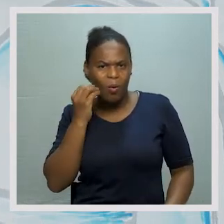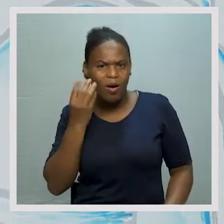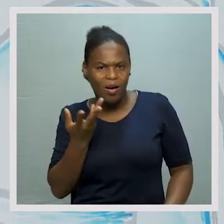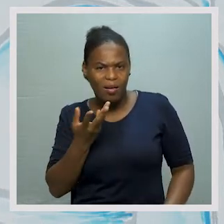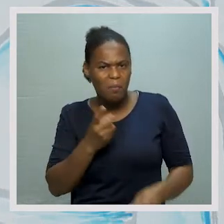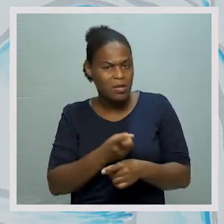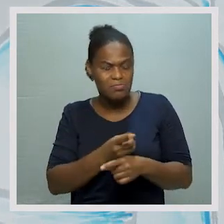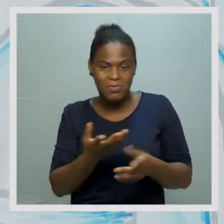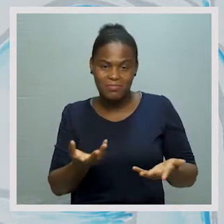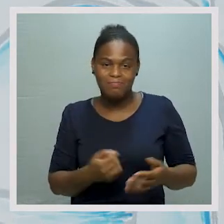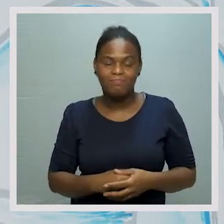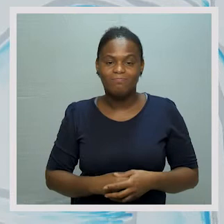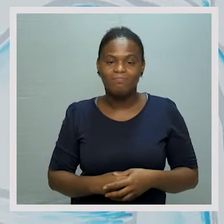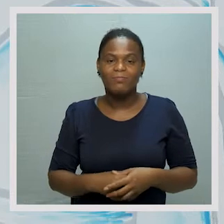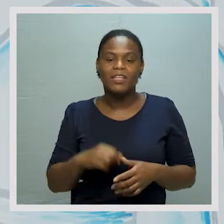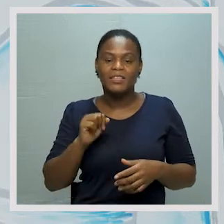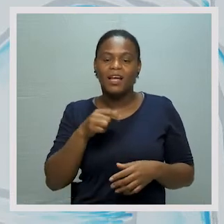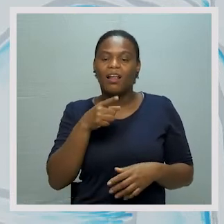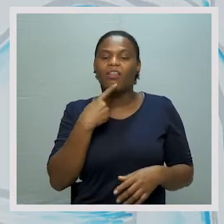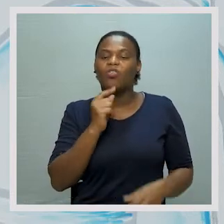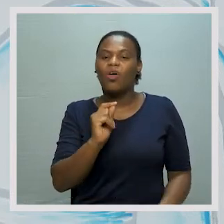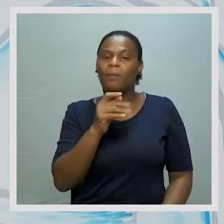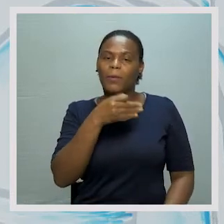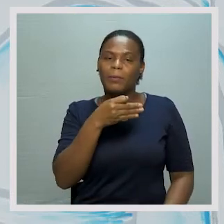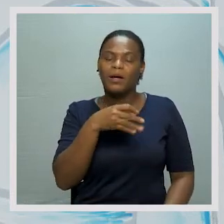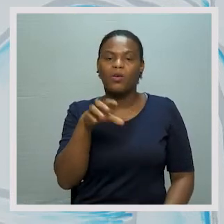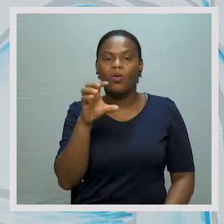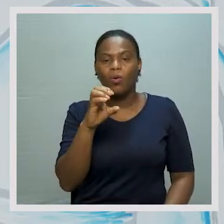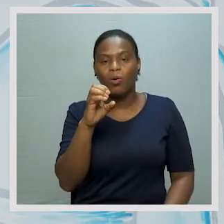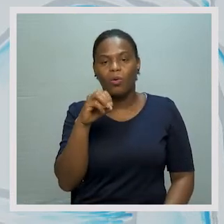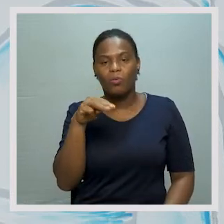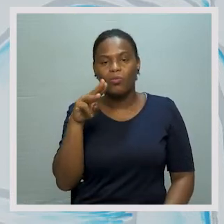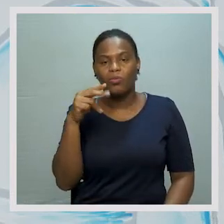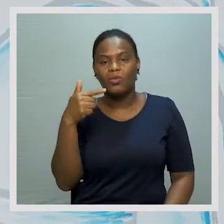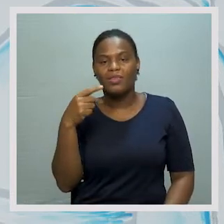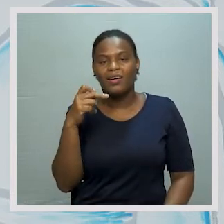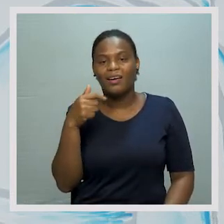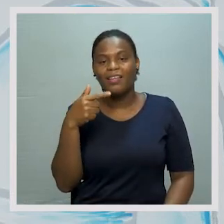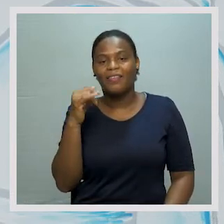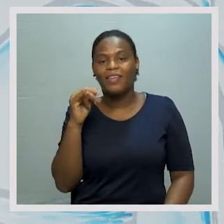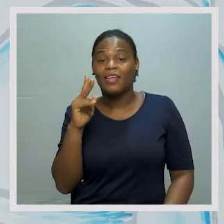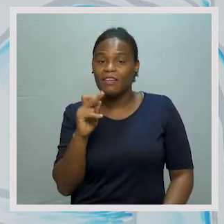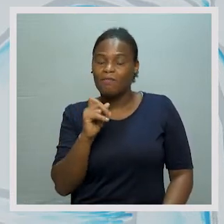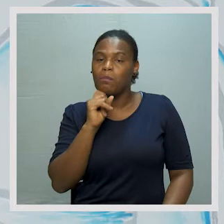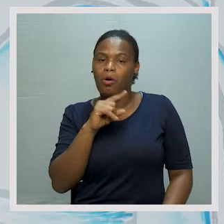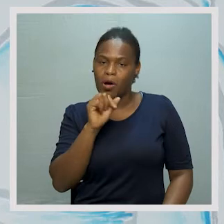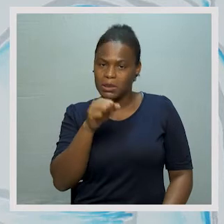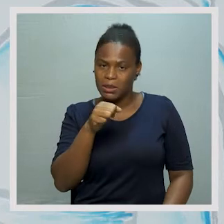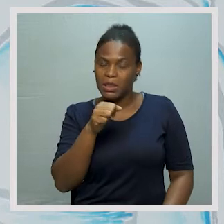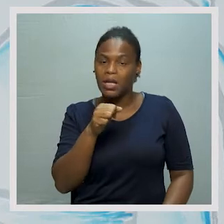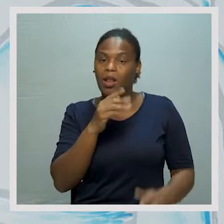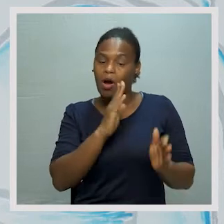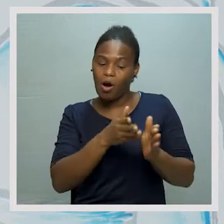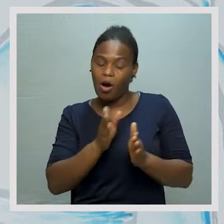deu o mesmo? Então, esta é a propriedade comutativa. Podemos sim trocar